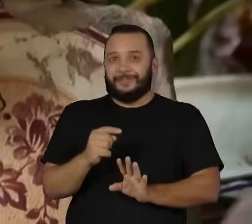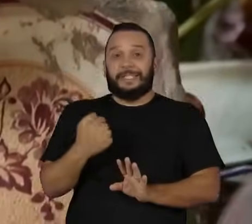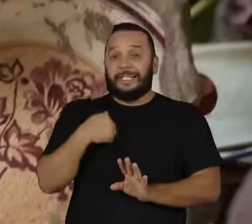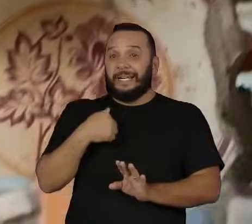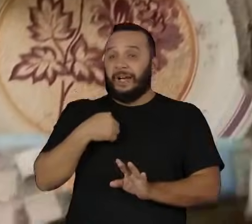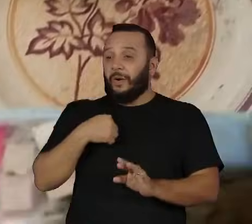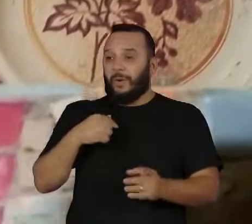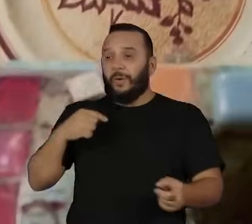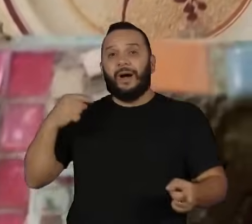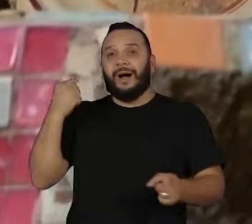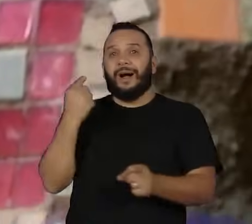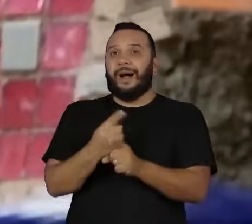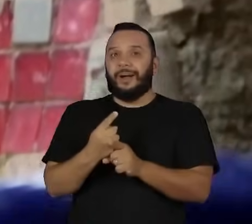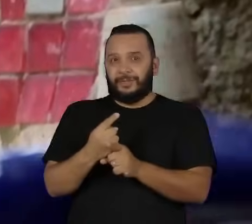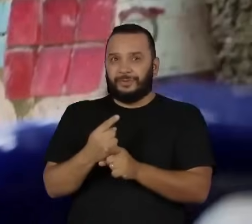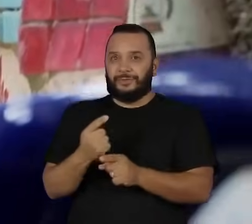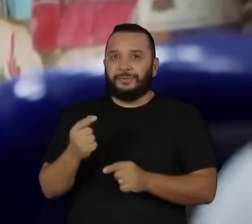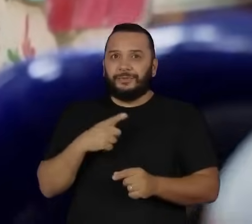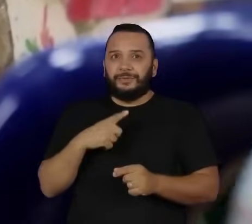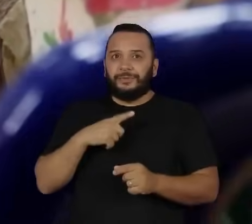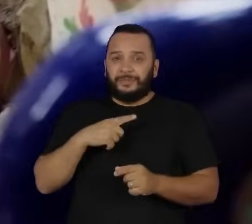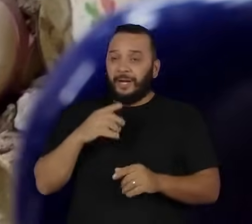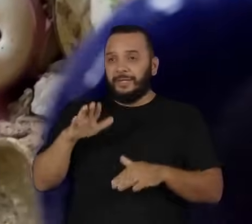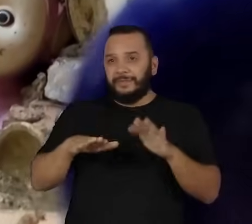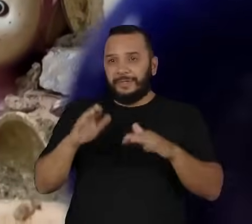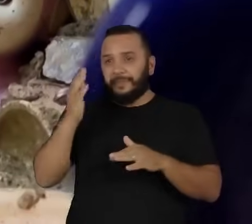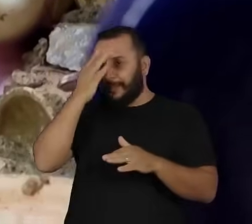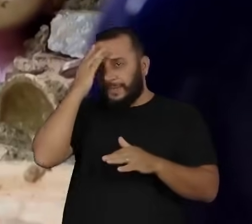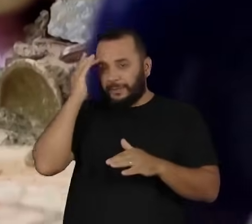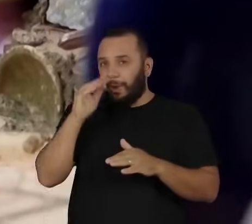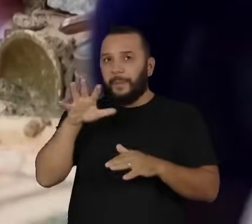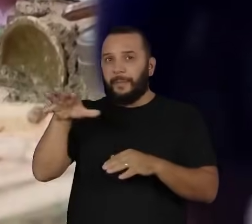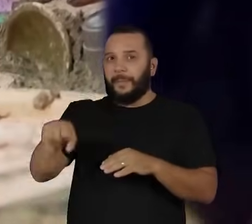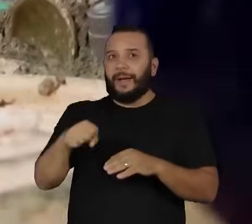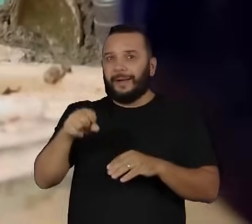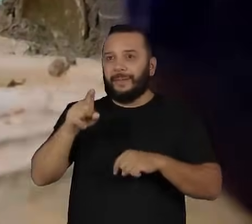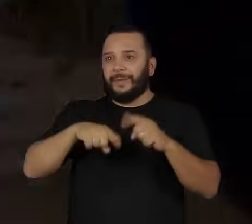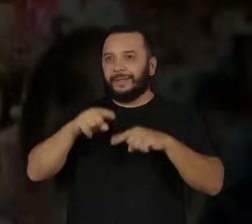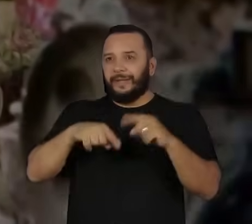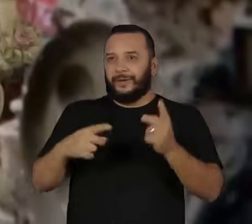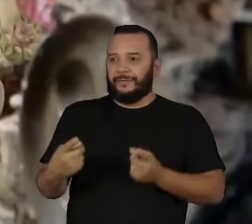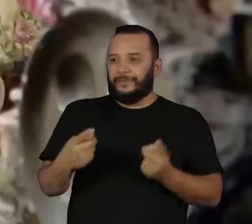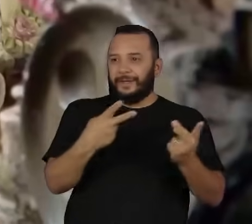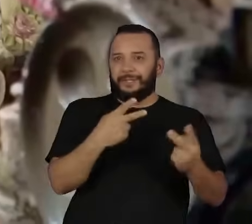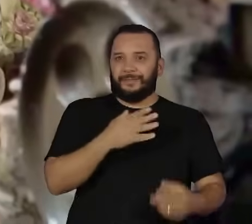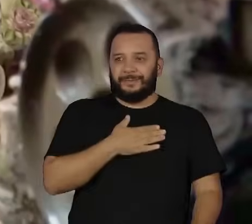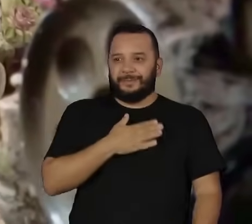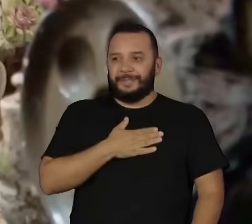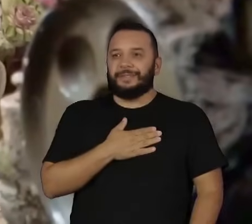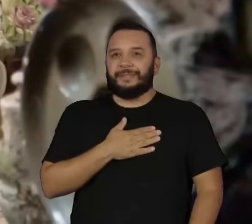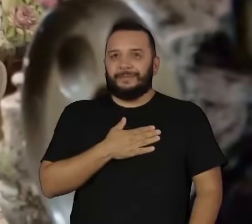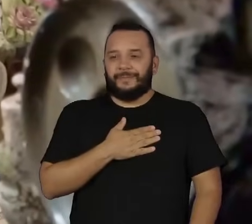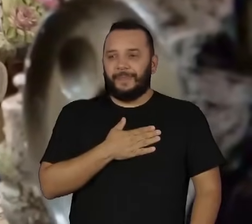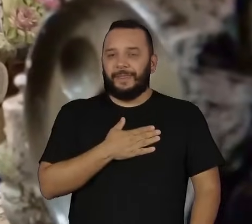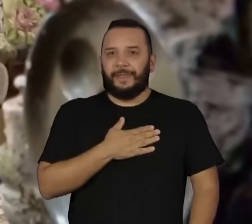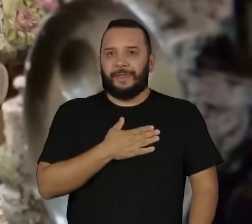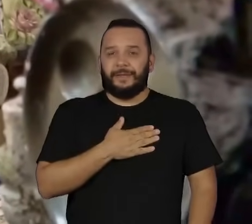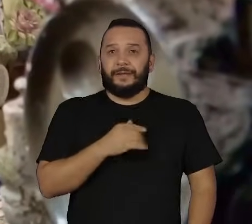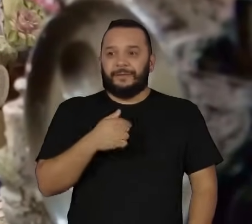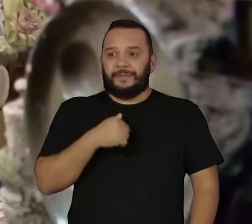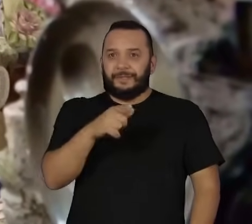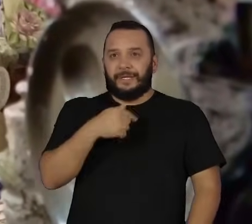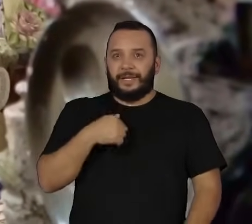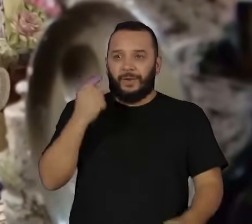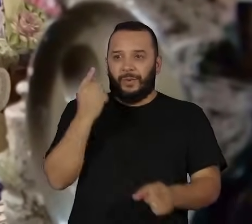lixo e vem, pega e me vende, né? Do tempo pra cá, né? Aí, o que você acha no lixo